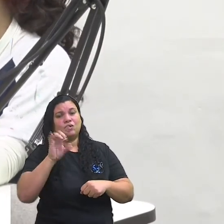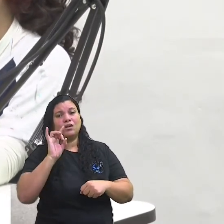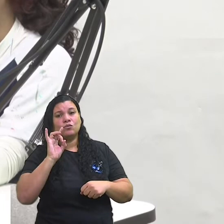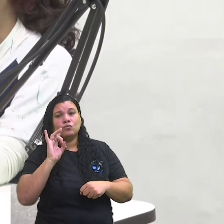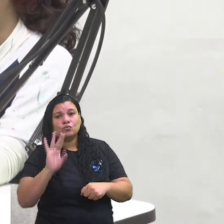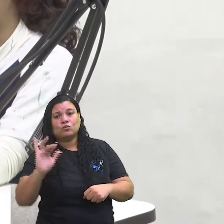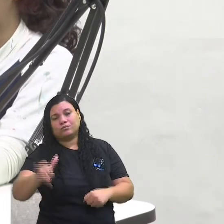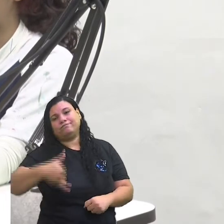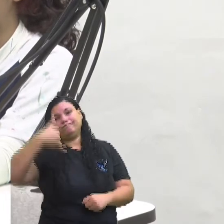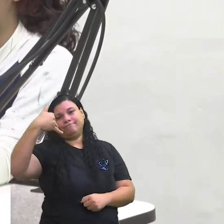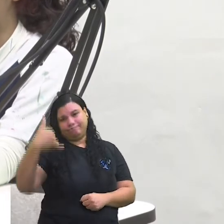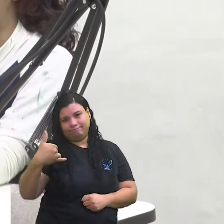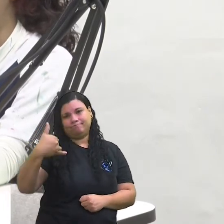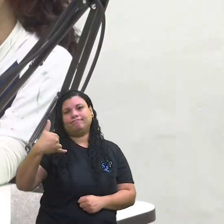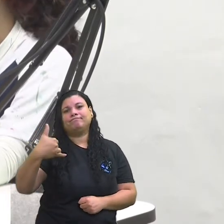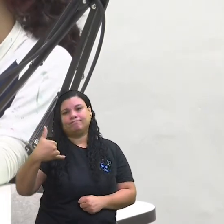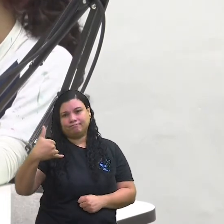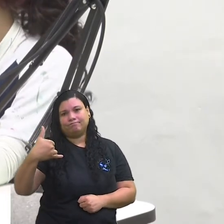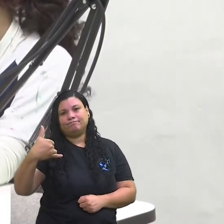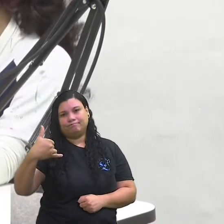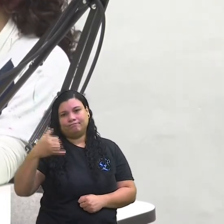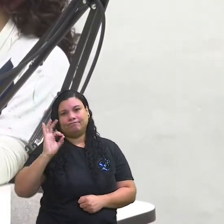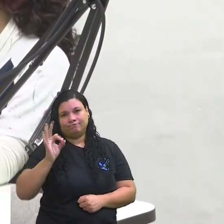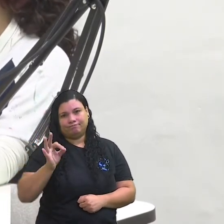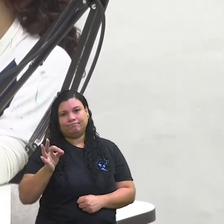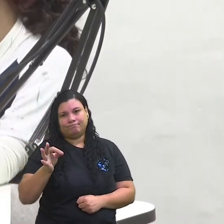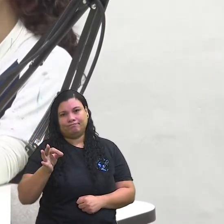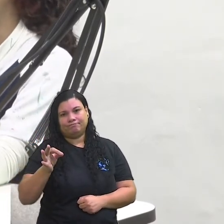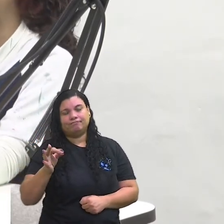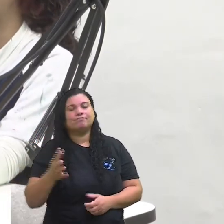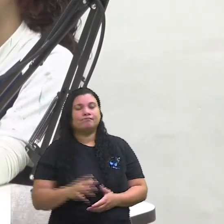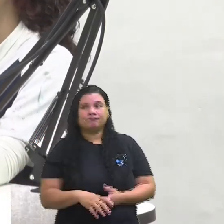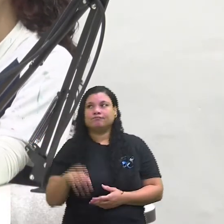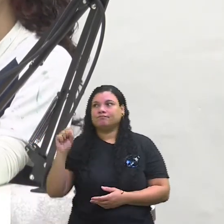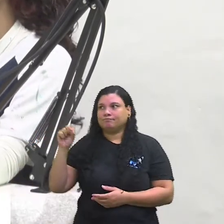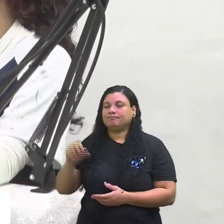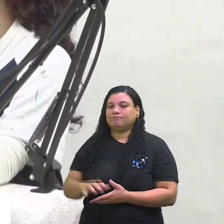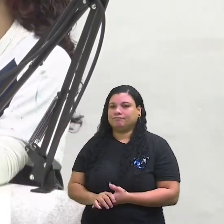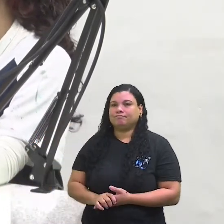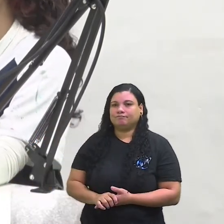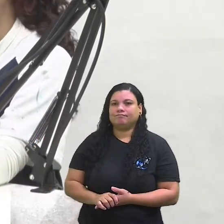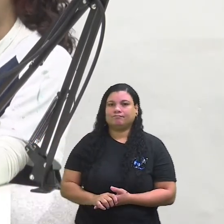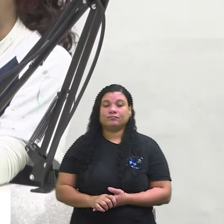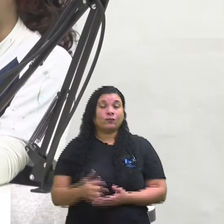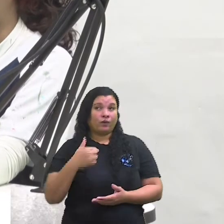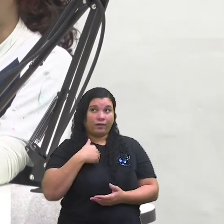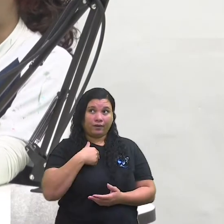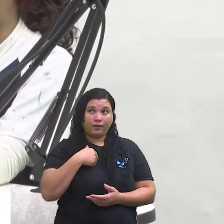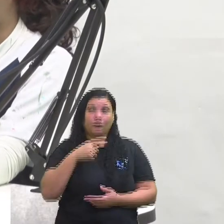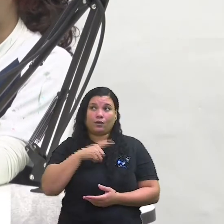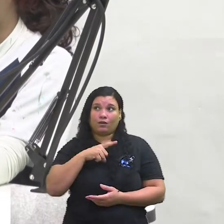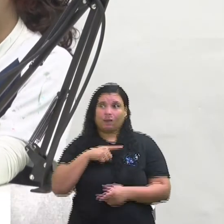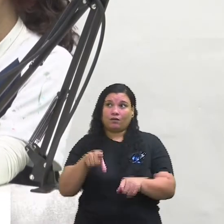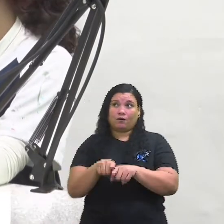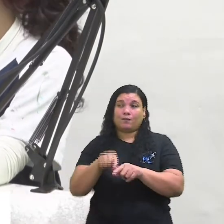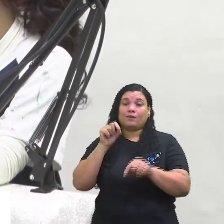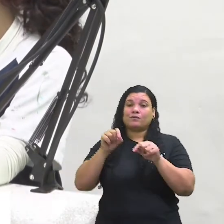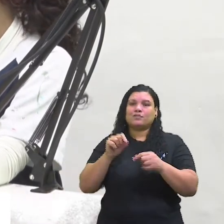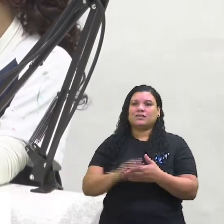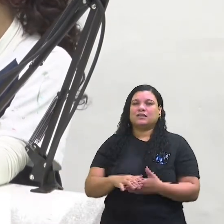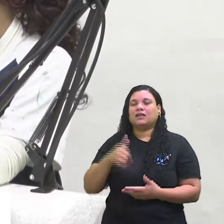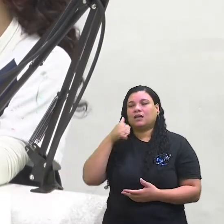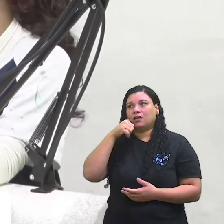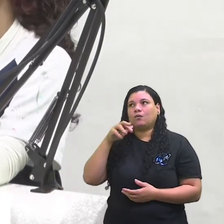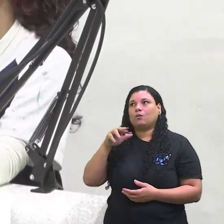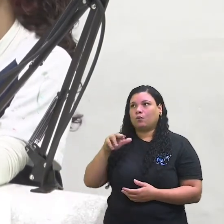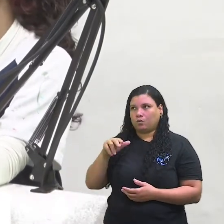sem. É que nem eu tenho uma irmã minha que ela mora no exterior. Uhum. Ela mora na Europa. E ela veio antes da